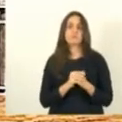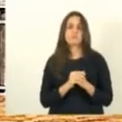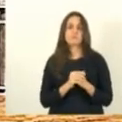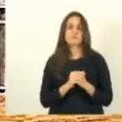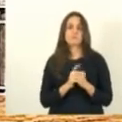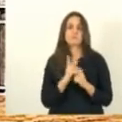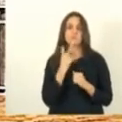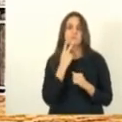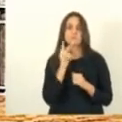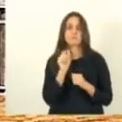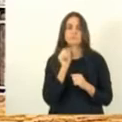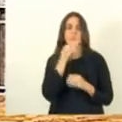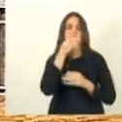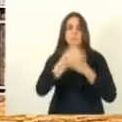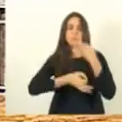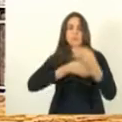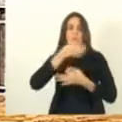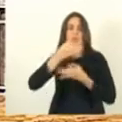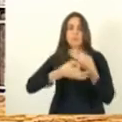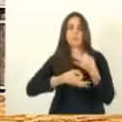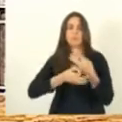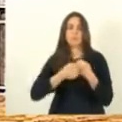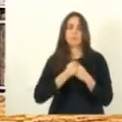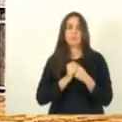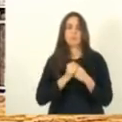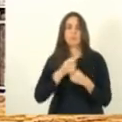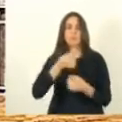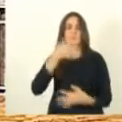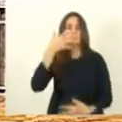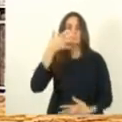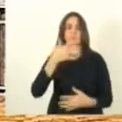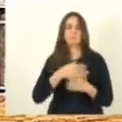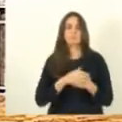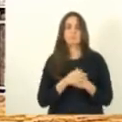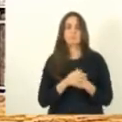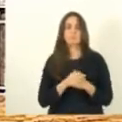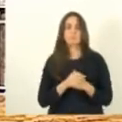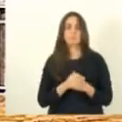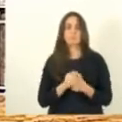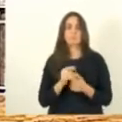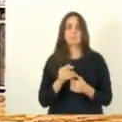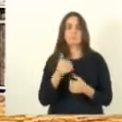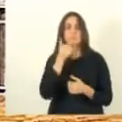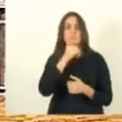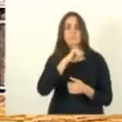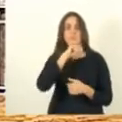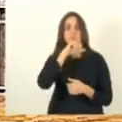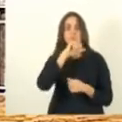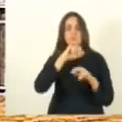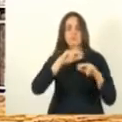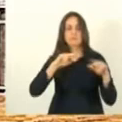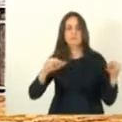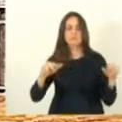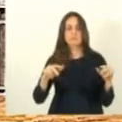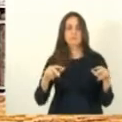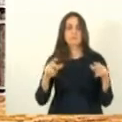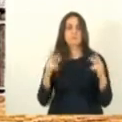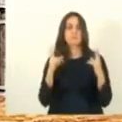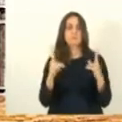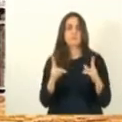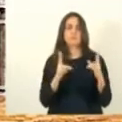Diz aqui nos comentários, deputado Gandini passou alguns comentários de diversas mães com o mesmo